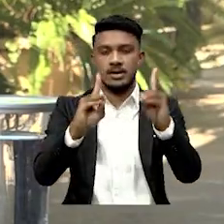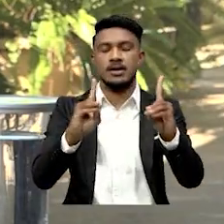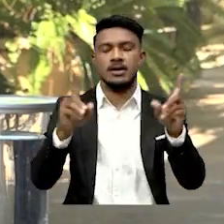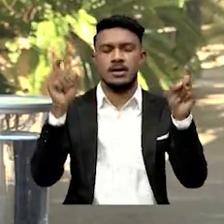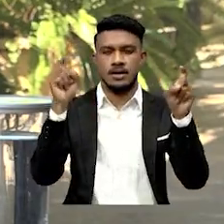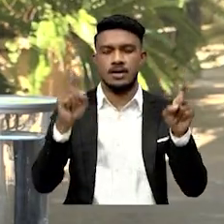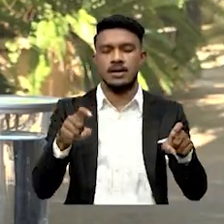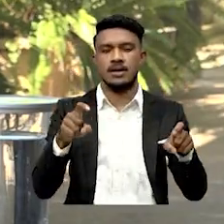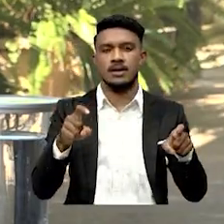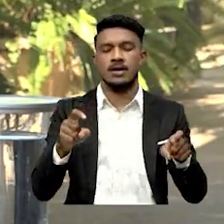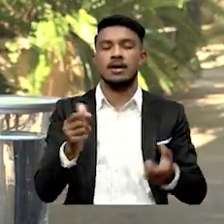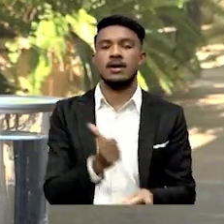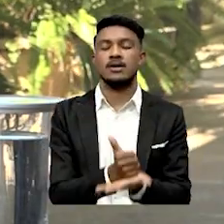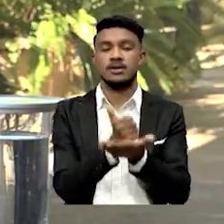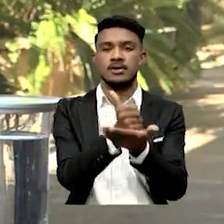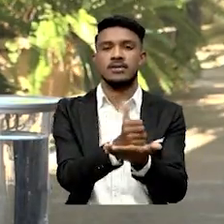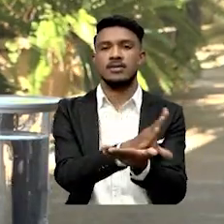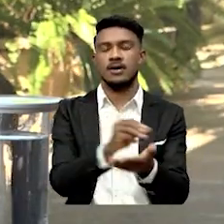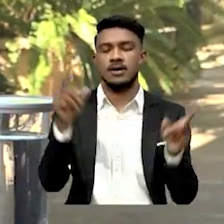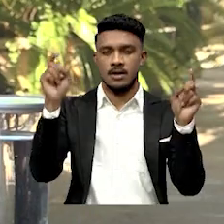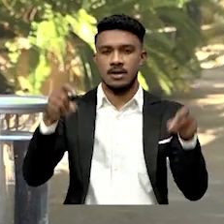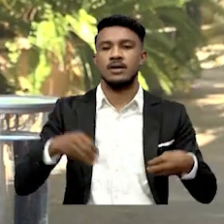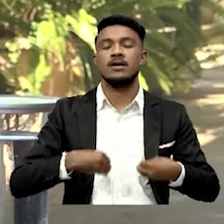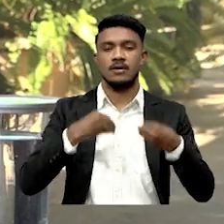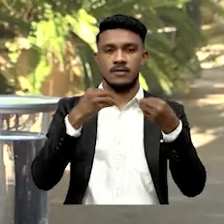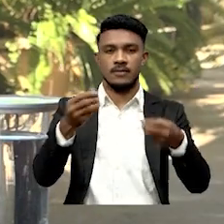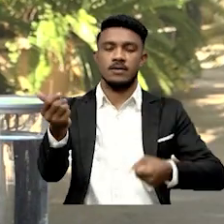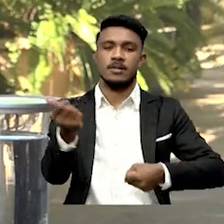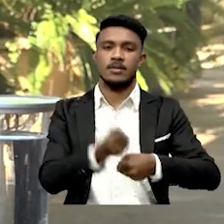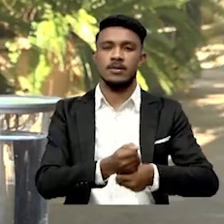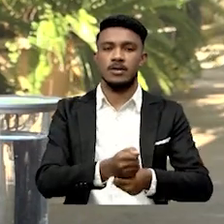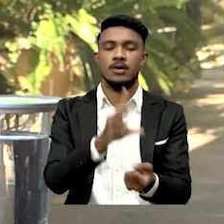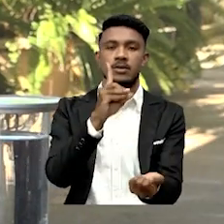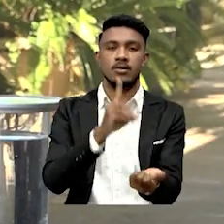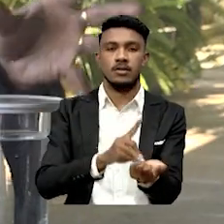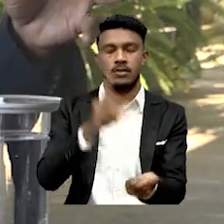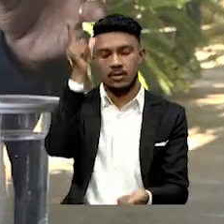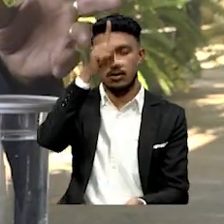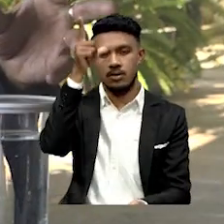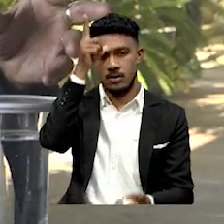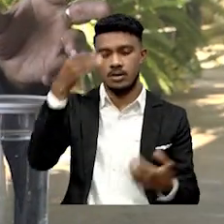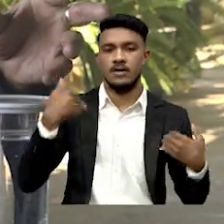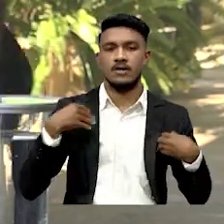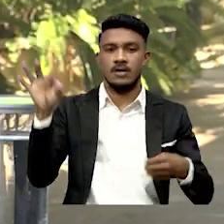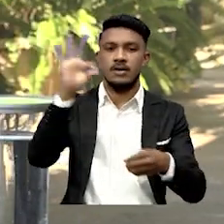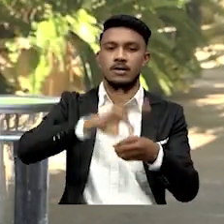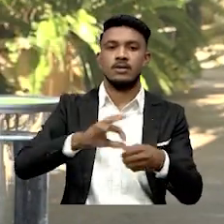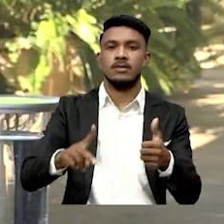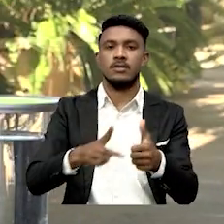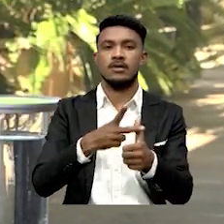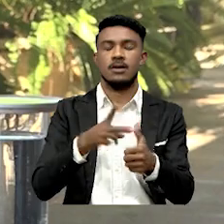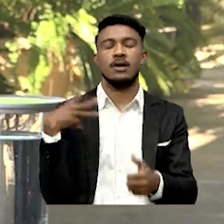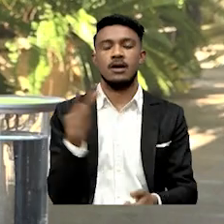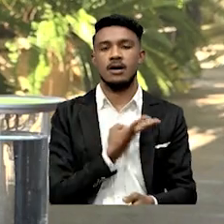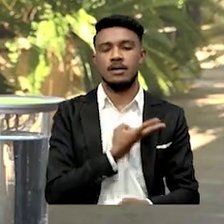que ajuda, tem que apoia. Dr. Lolo e a segunda volta. A minha